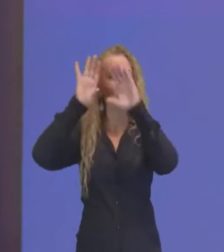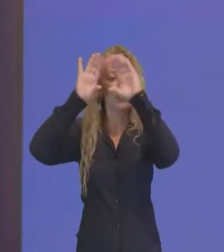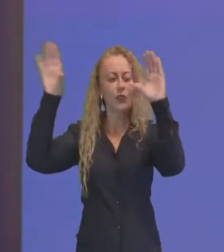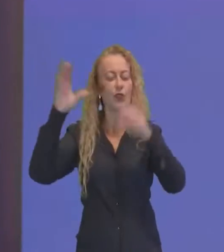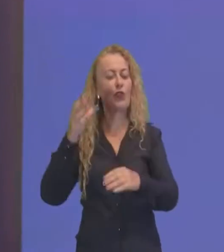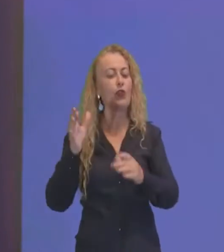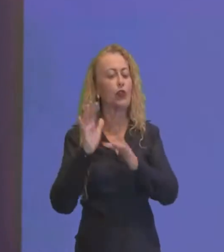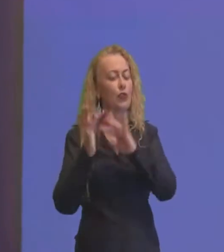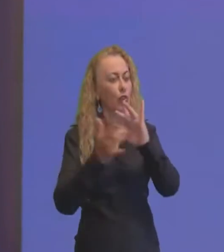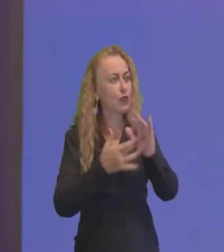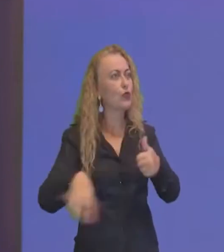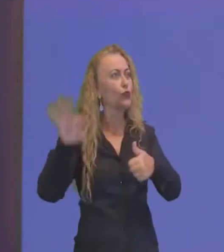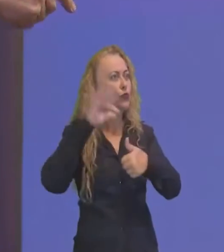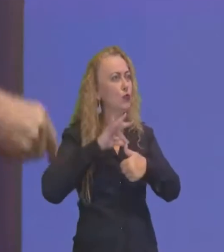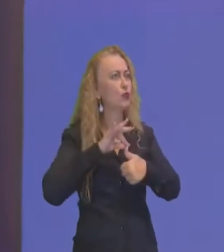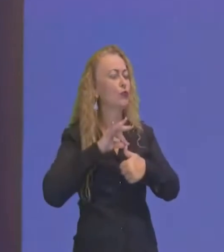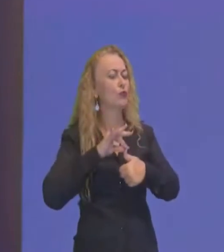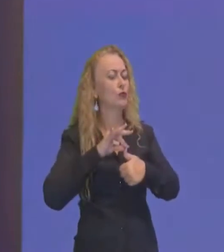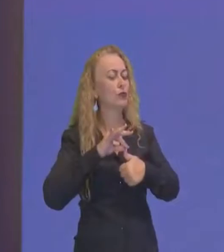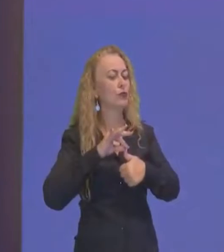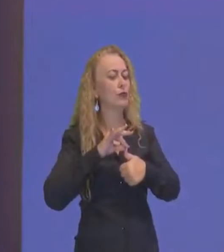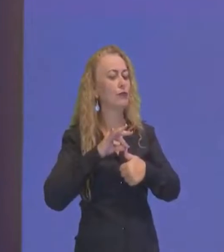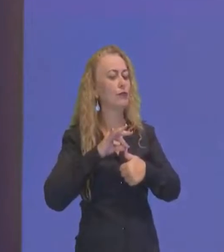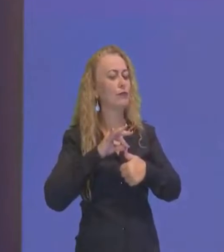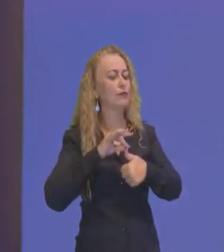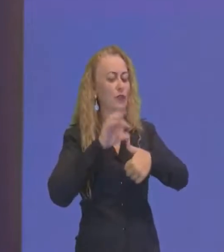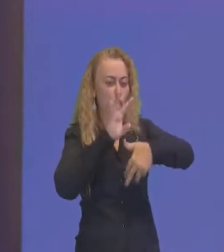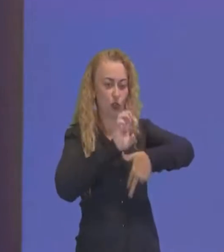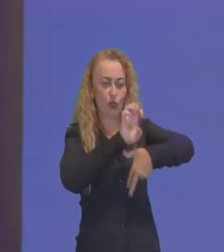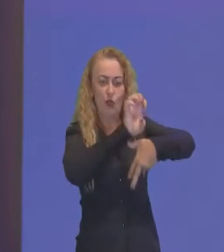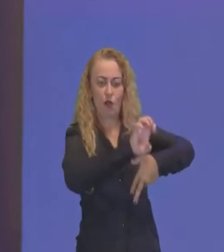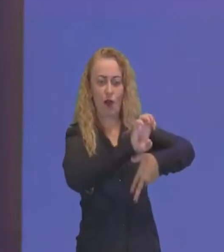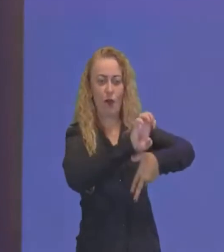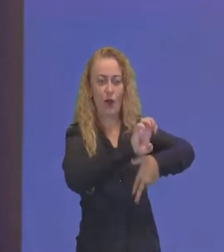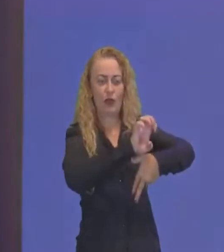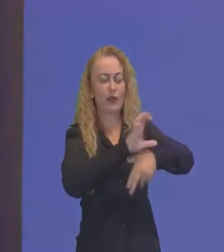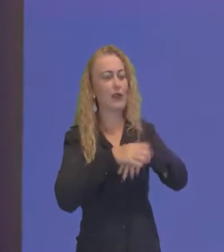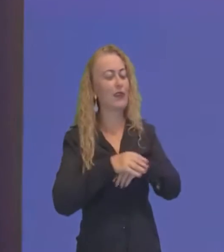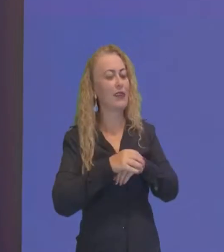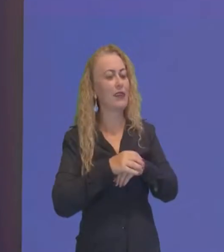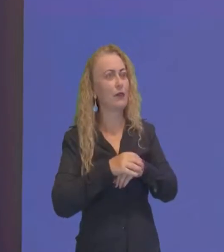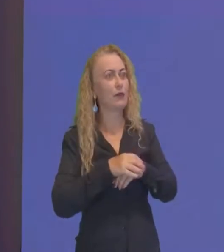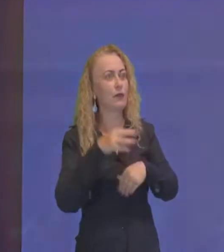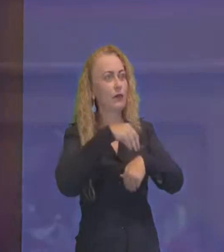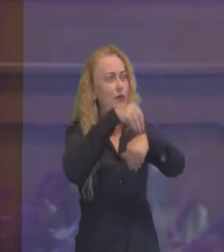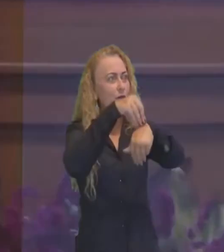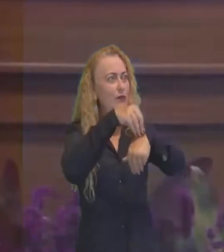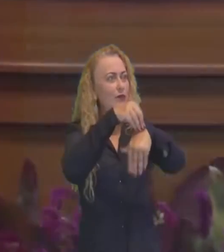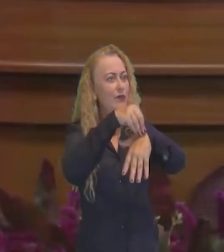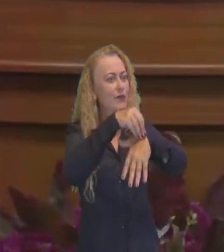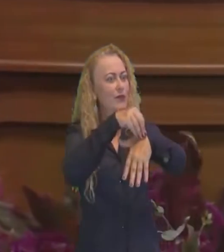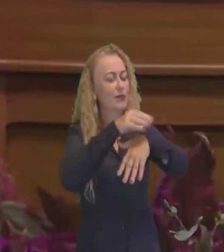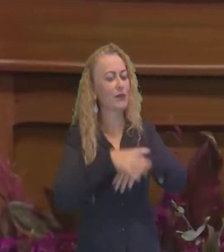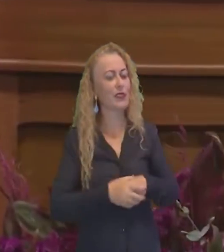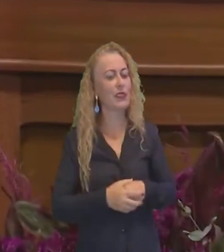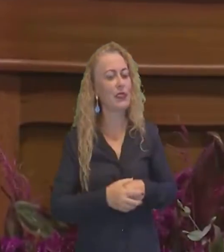o Senhor. E de novo eu disse: Deus, eu não vou fazer. E a terceira vez Deus disse: filho,